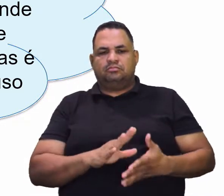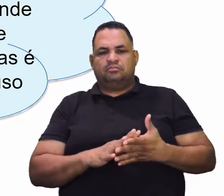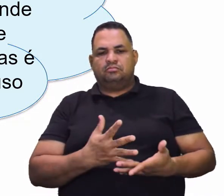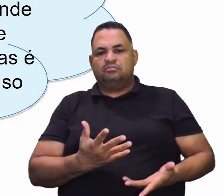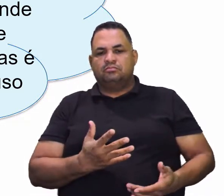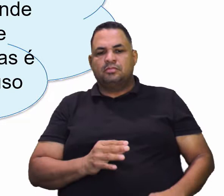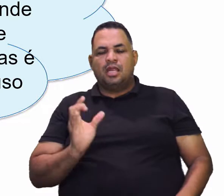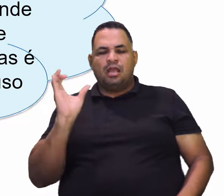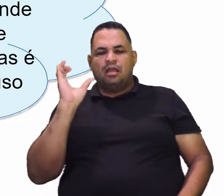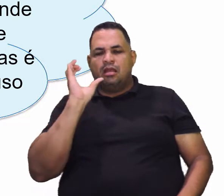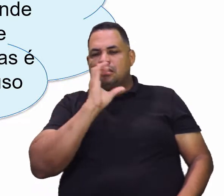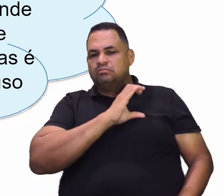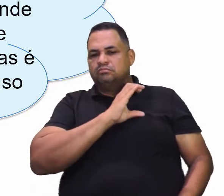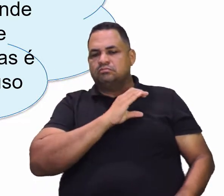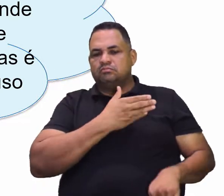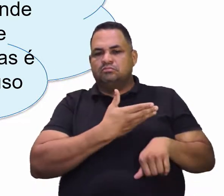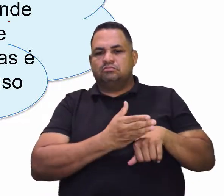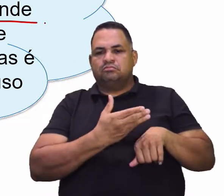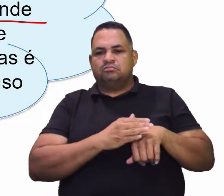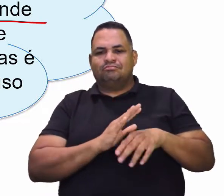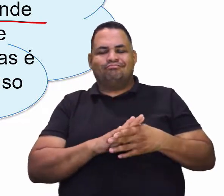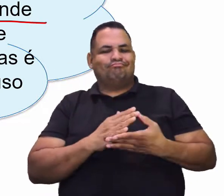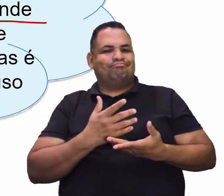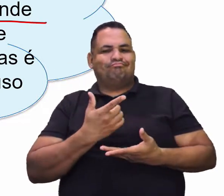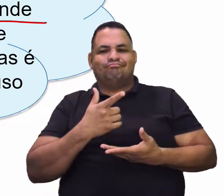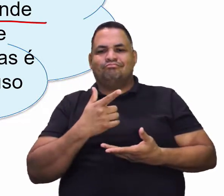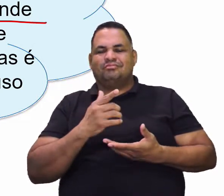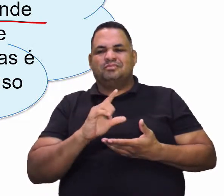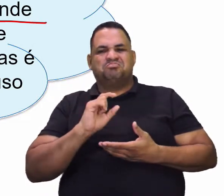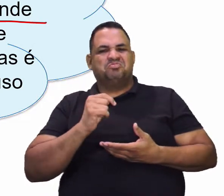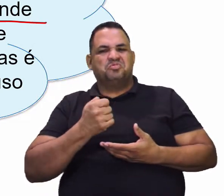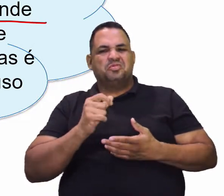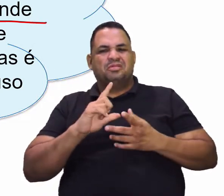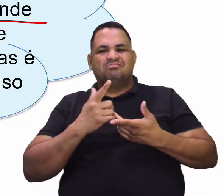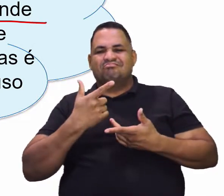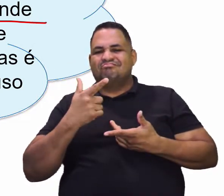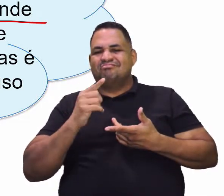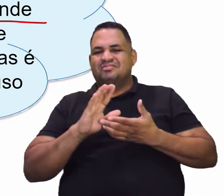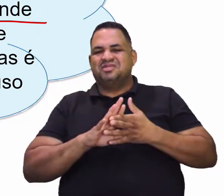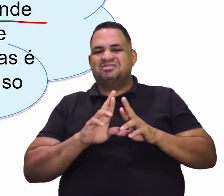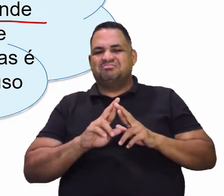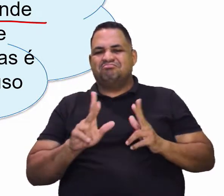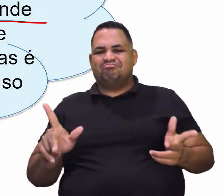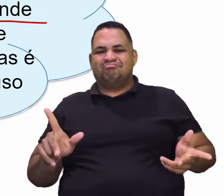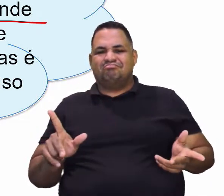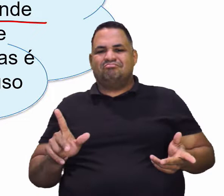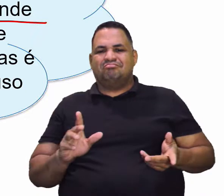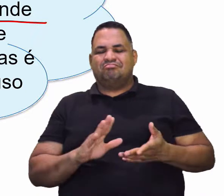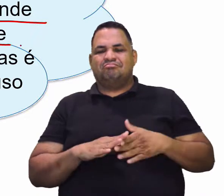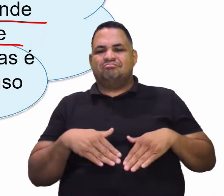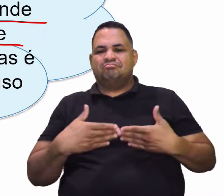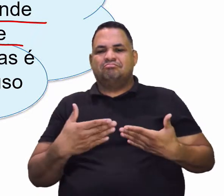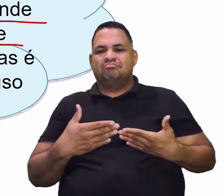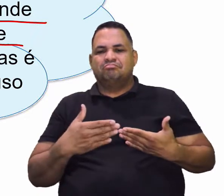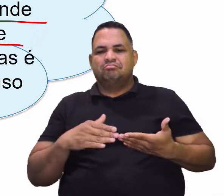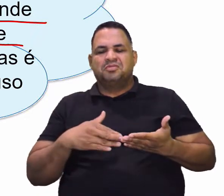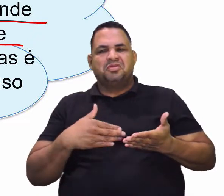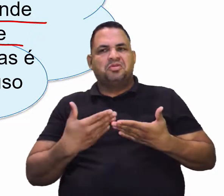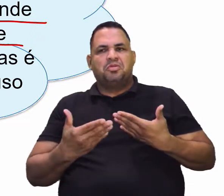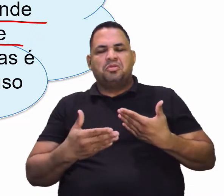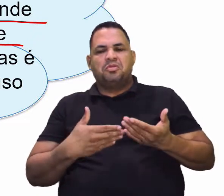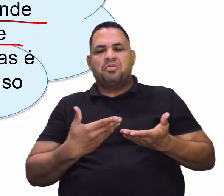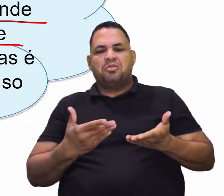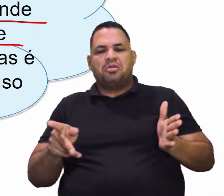bem sutis. Na prática, isso não faz grande diferença, como eu falei para vocês ainda agora, já que qualquer nativo